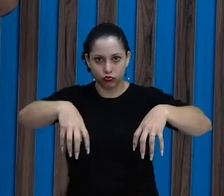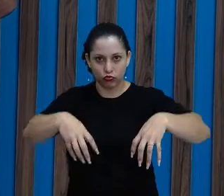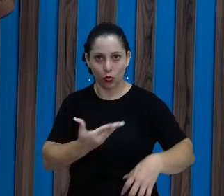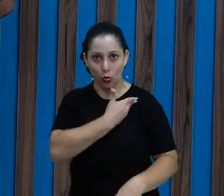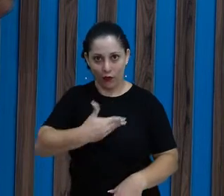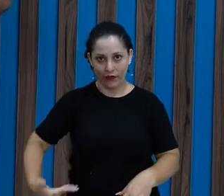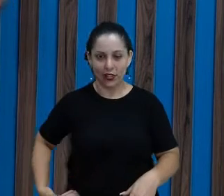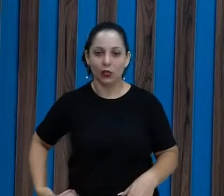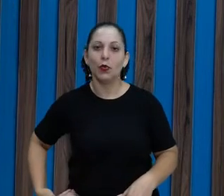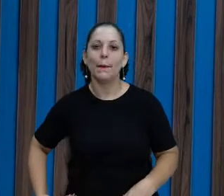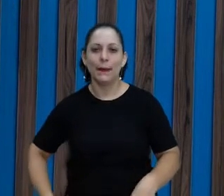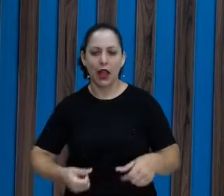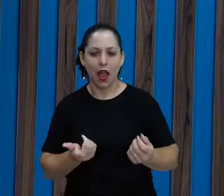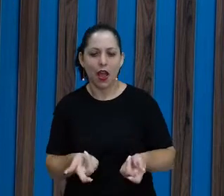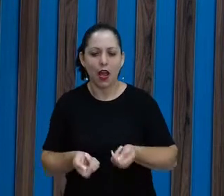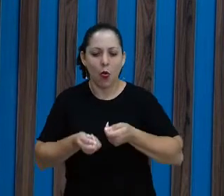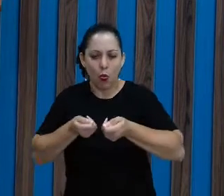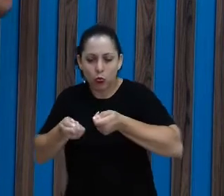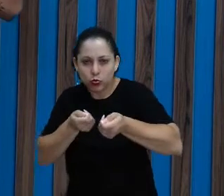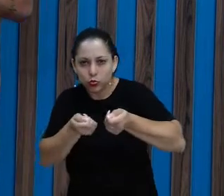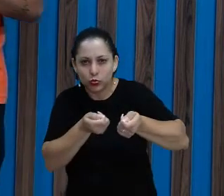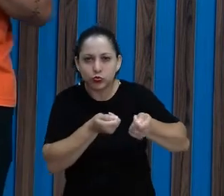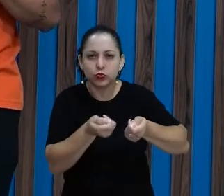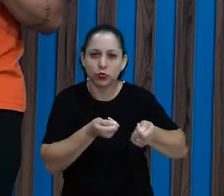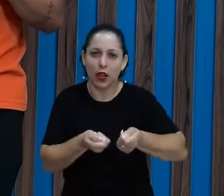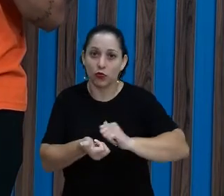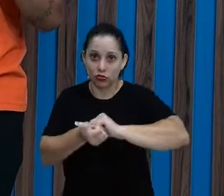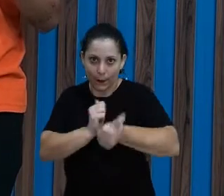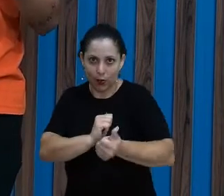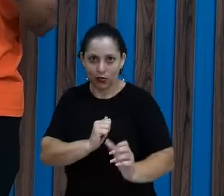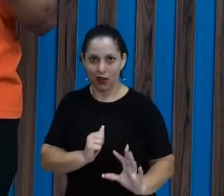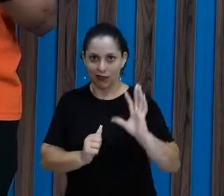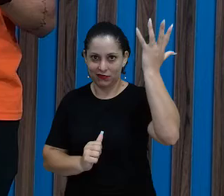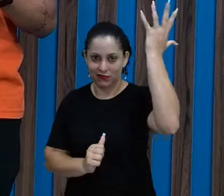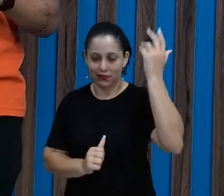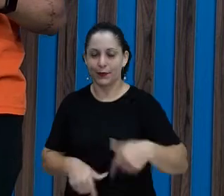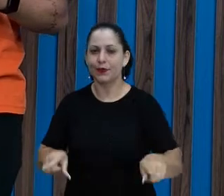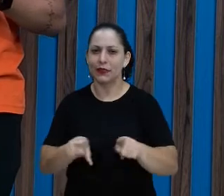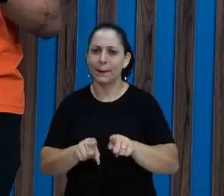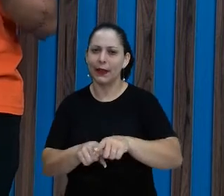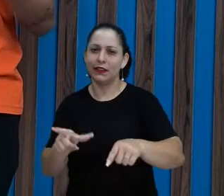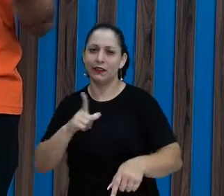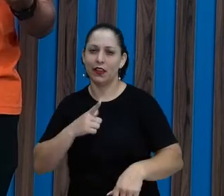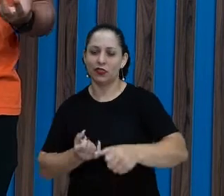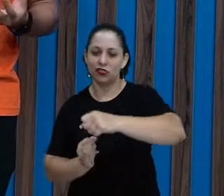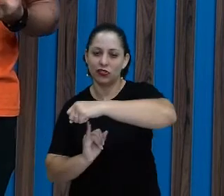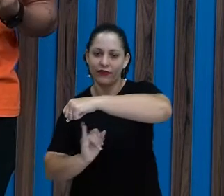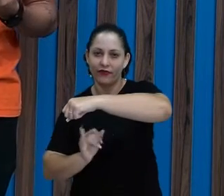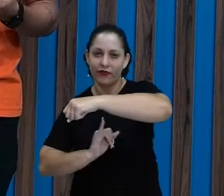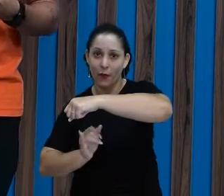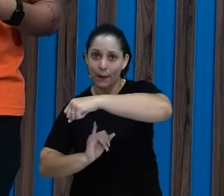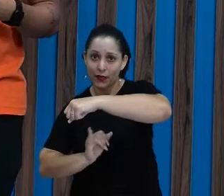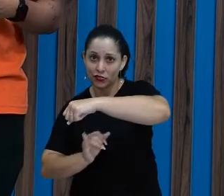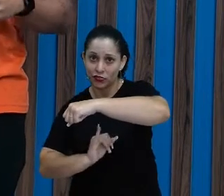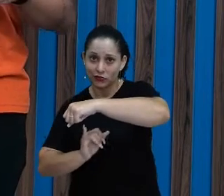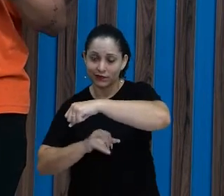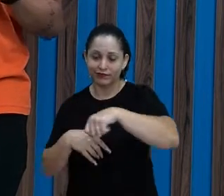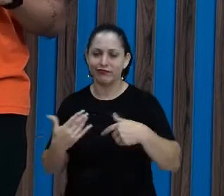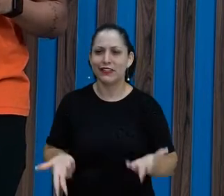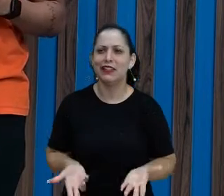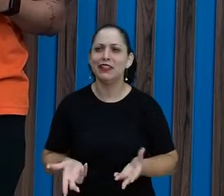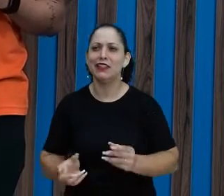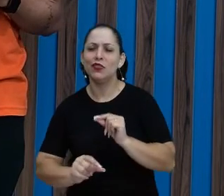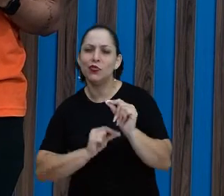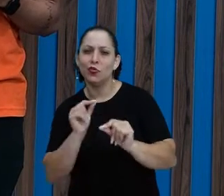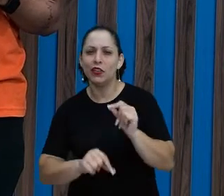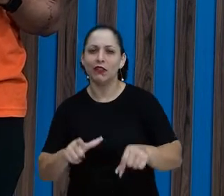esporte funcione. Os não formais são aquelas práticas que a gente já falou também, os jogos pré-desportivos, por exemplo, que estão